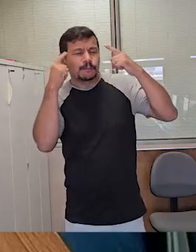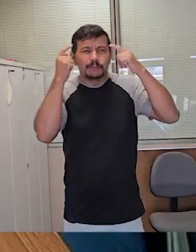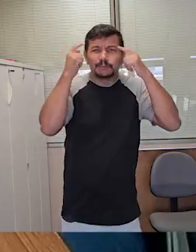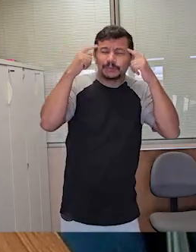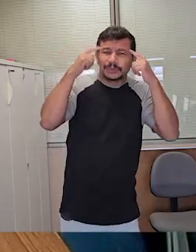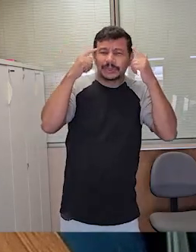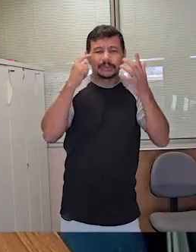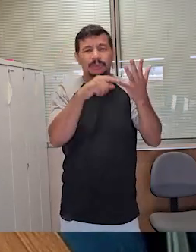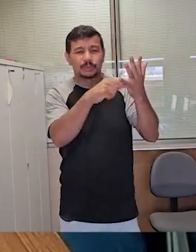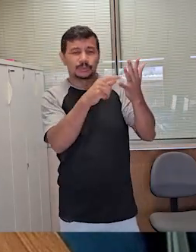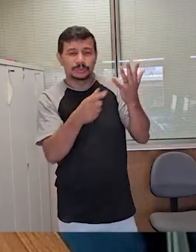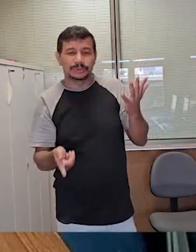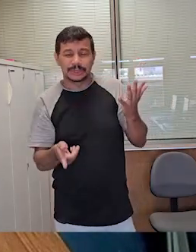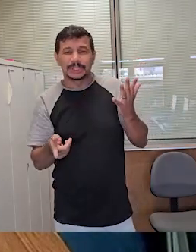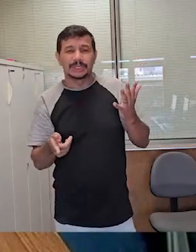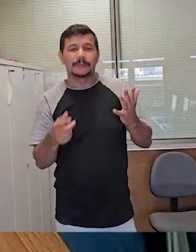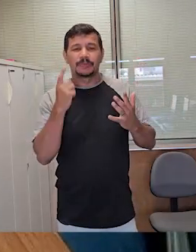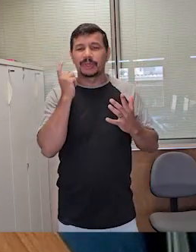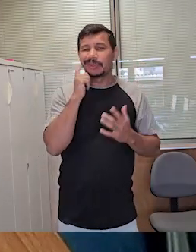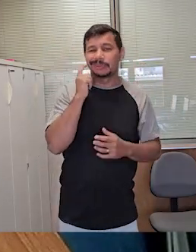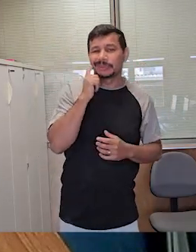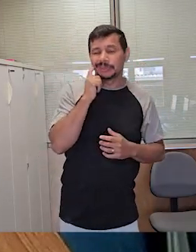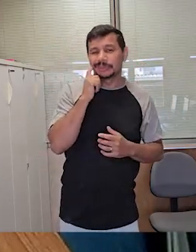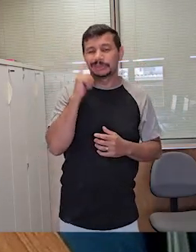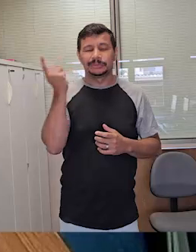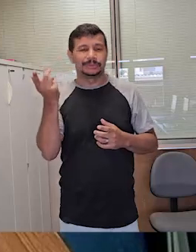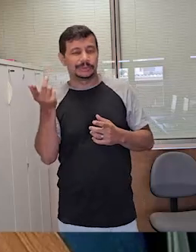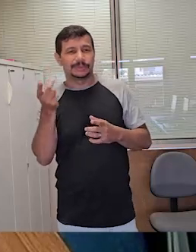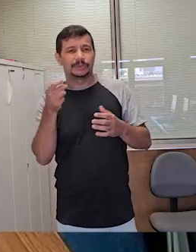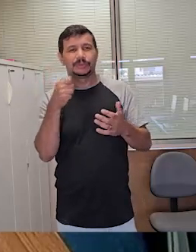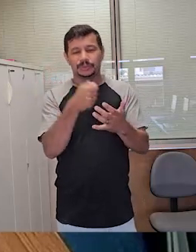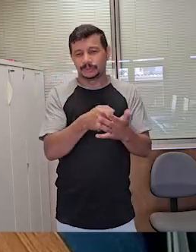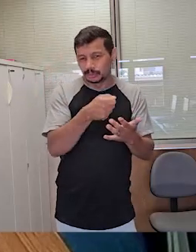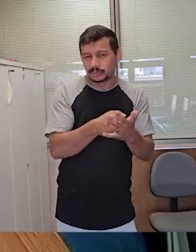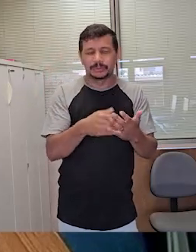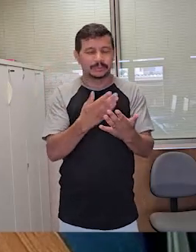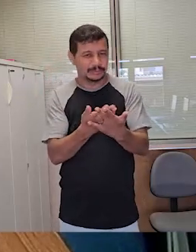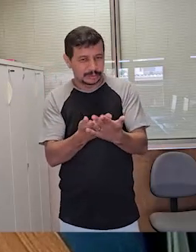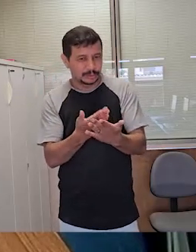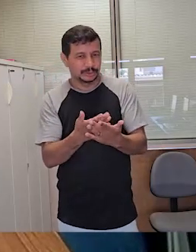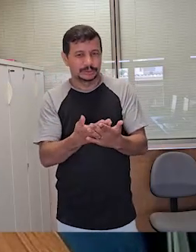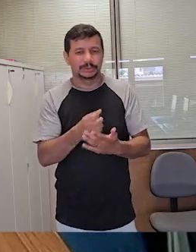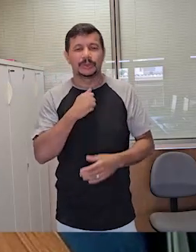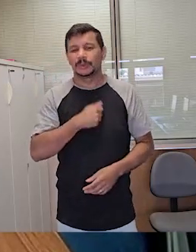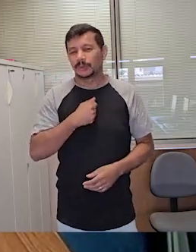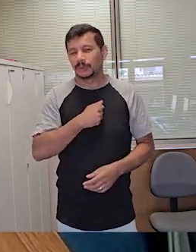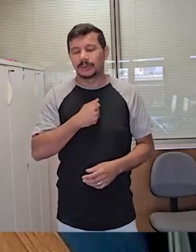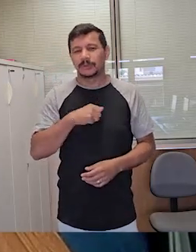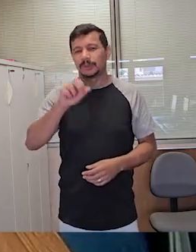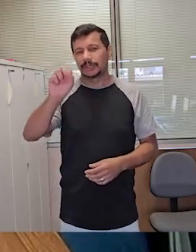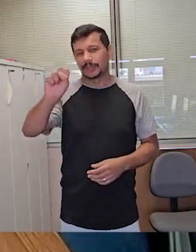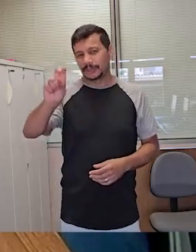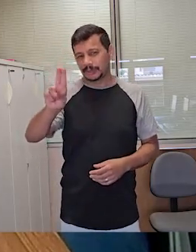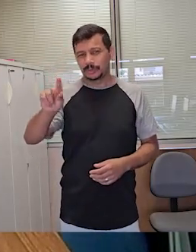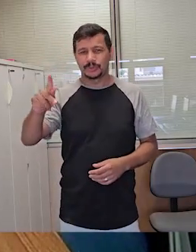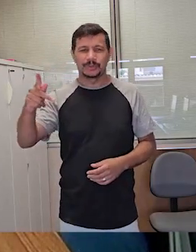dente do siso, né? E aí os estudiosos, antropólogos da USP deixaram isso claro,